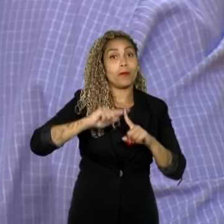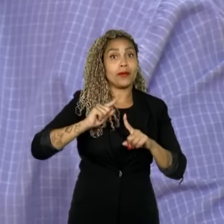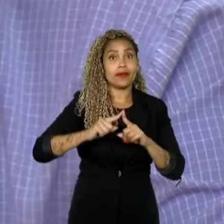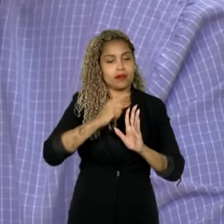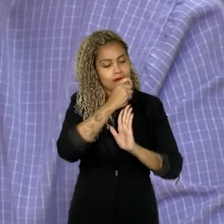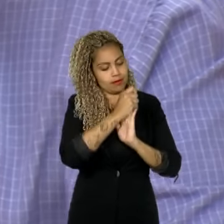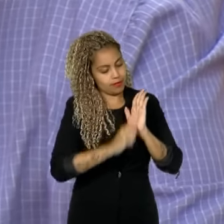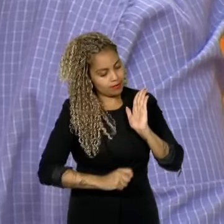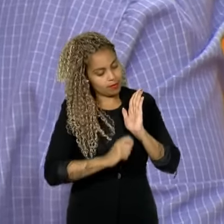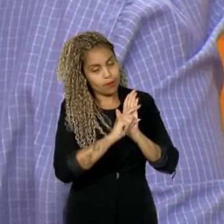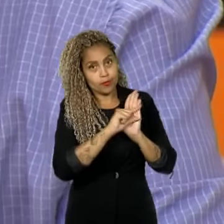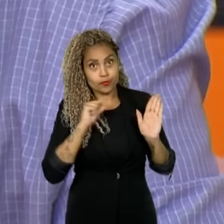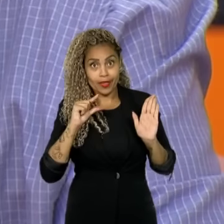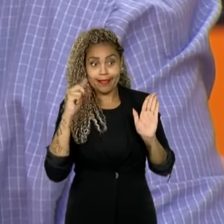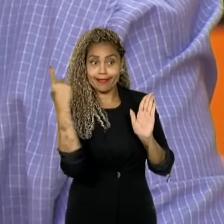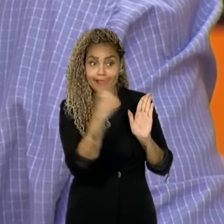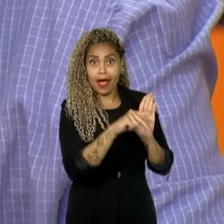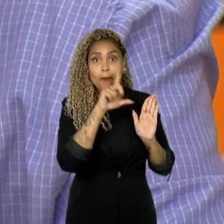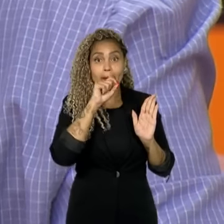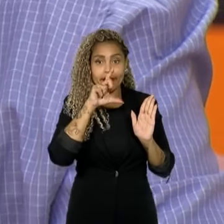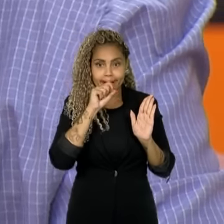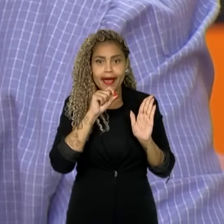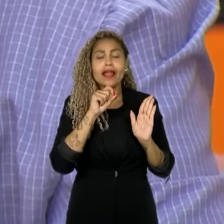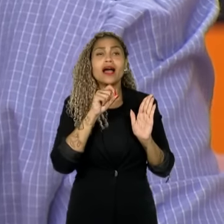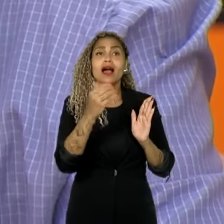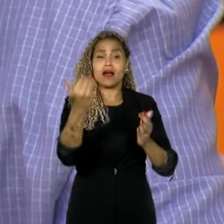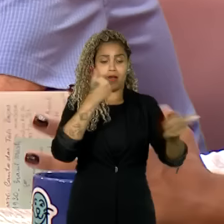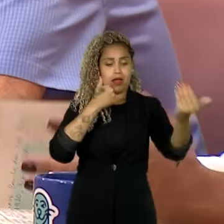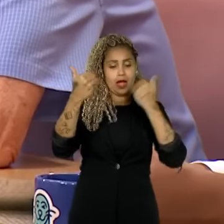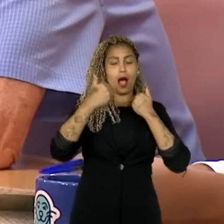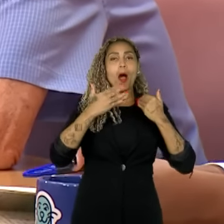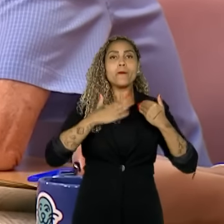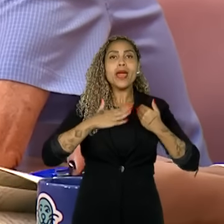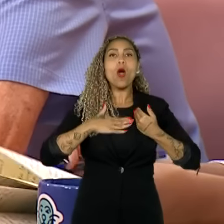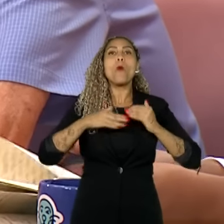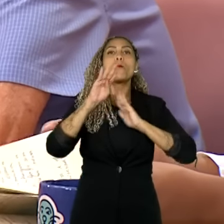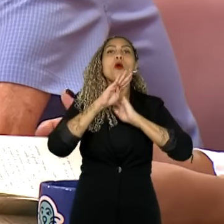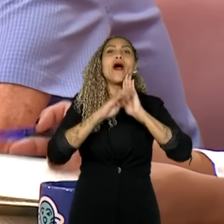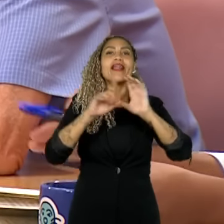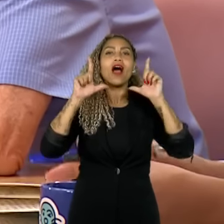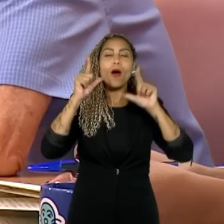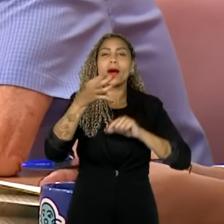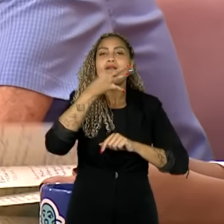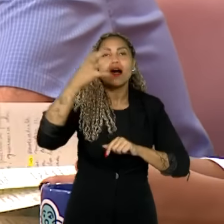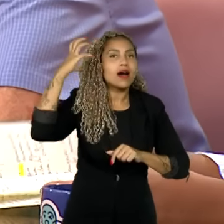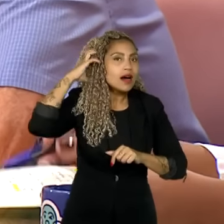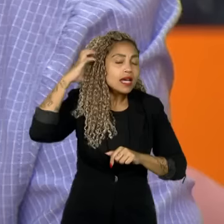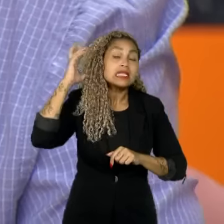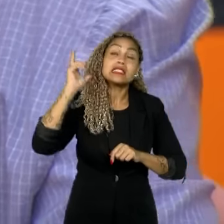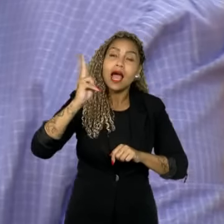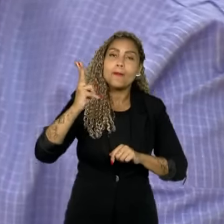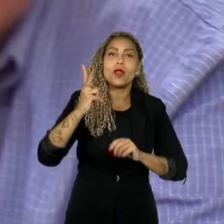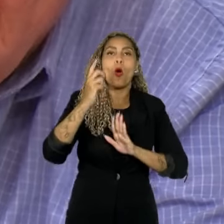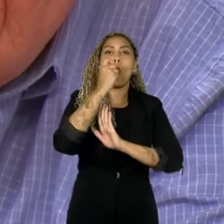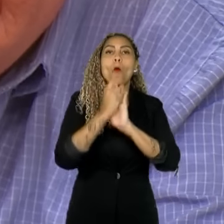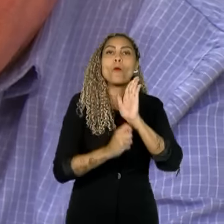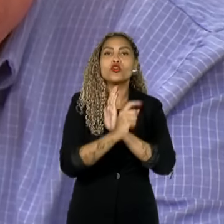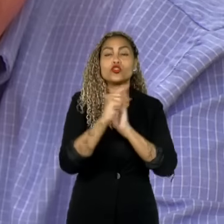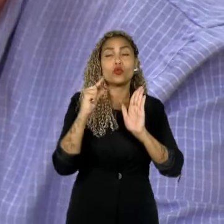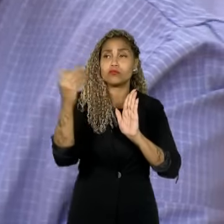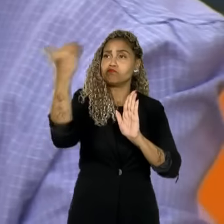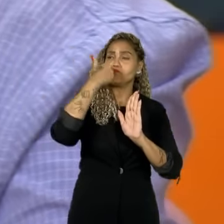eram ligados ao meu programa. Walter Rosa, Gemiro, Casquim, Alvaiade, entendeu? Os compositores da Portela, que iam lá no